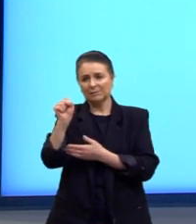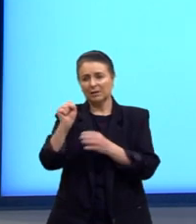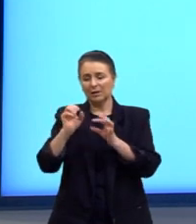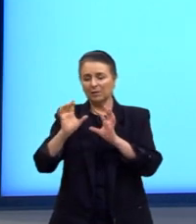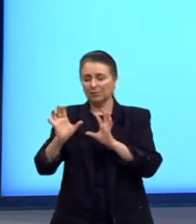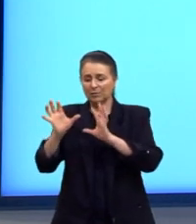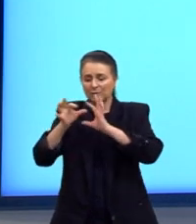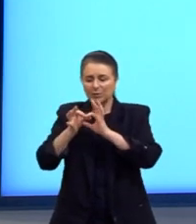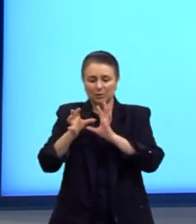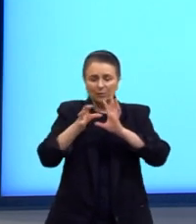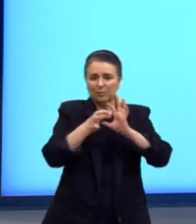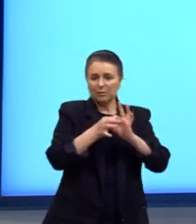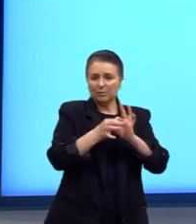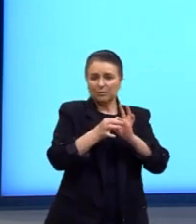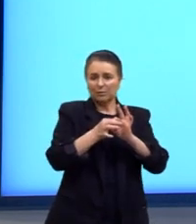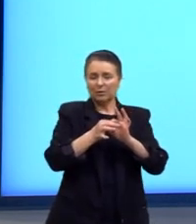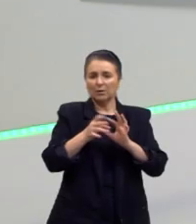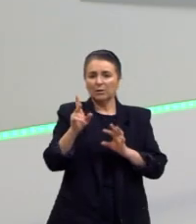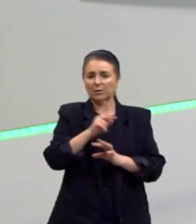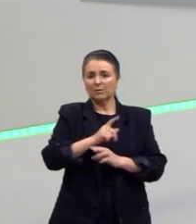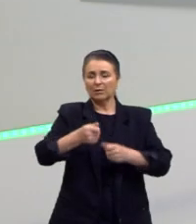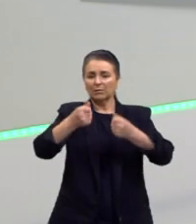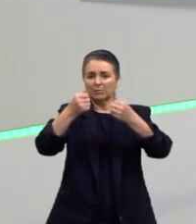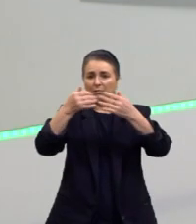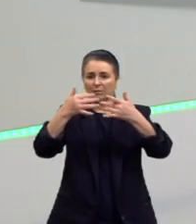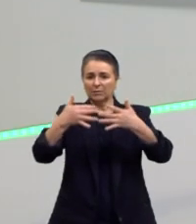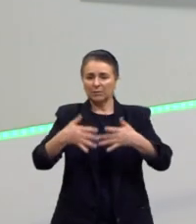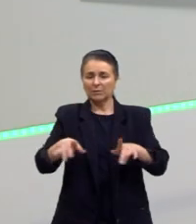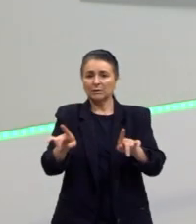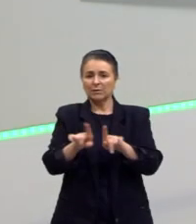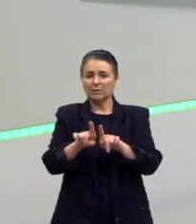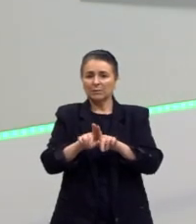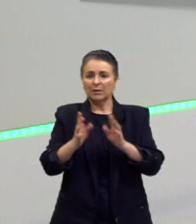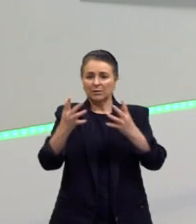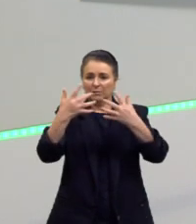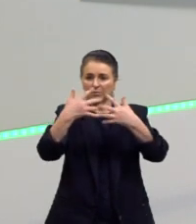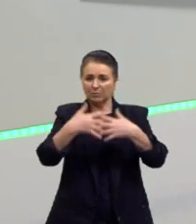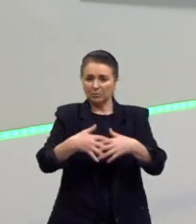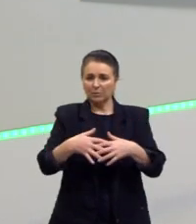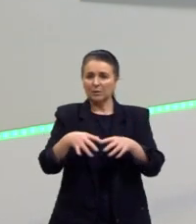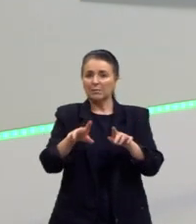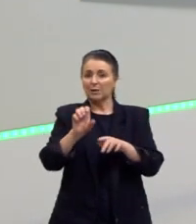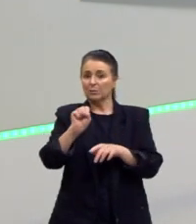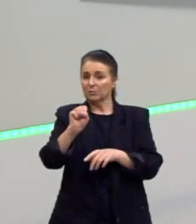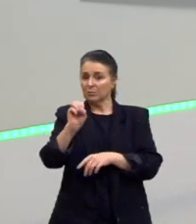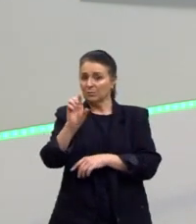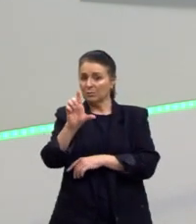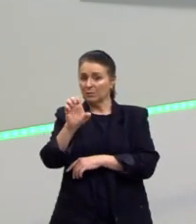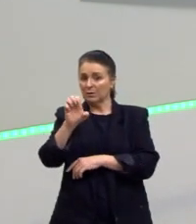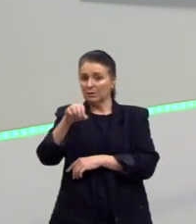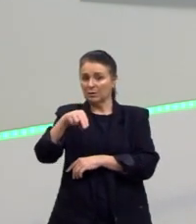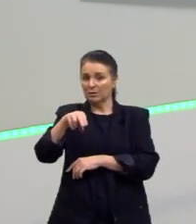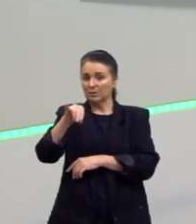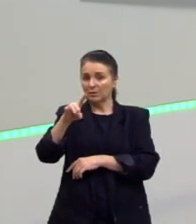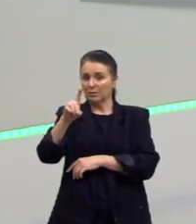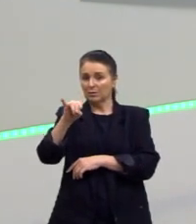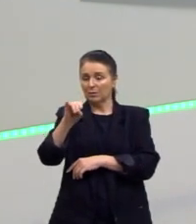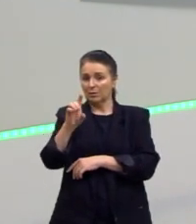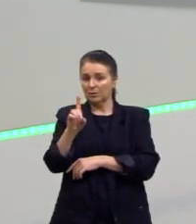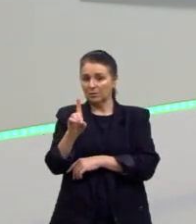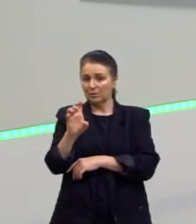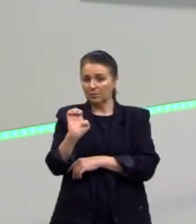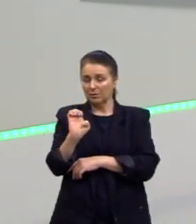o que eu vou falar relacionado às espiras também funciona para o solenoide, tá? Porque é o conjunto. E é esse aqui